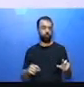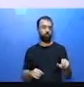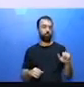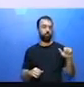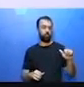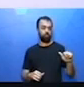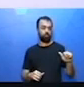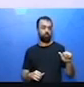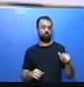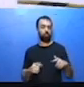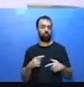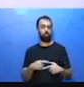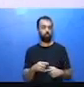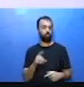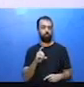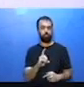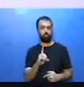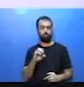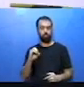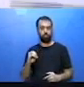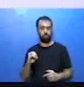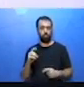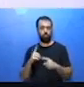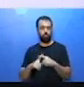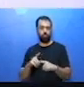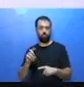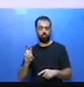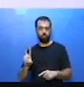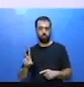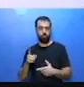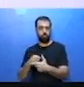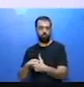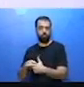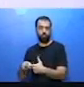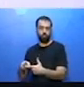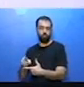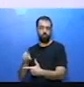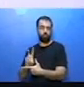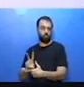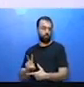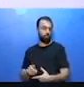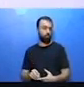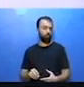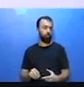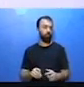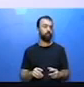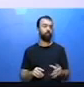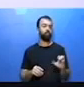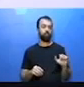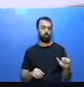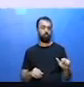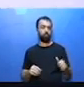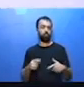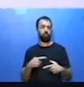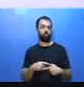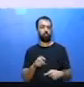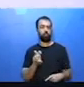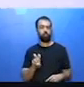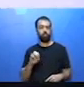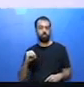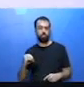10 vezes 5 dividido por 2. 10 vezes 5, 50. 50 dividido por